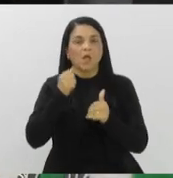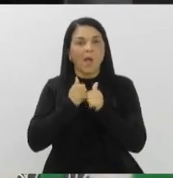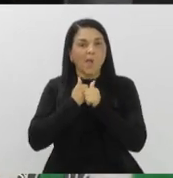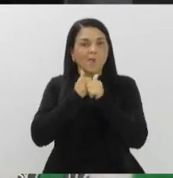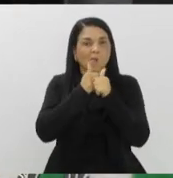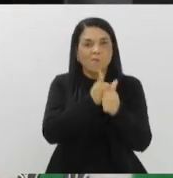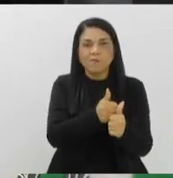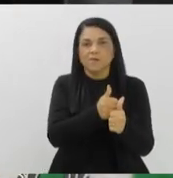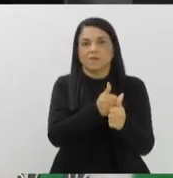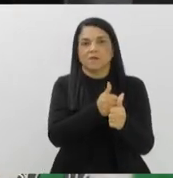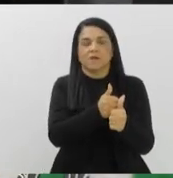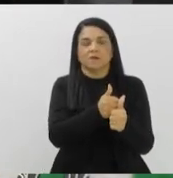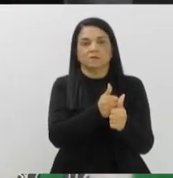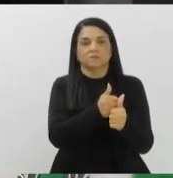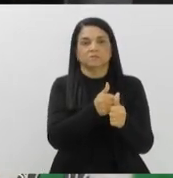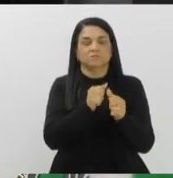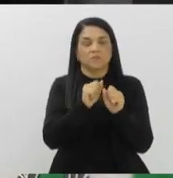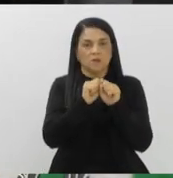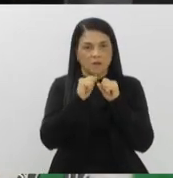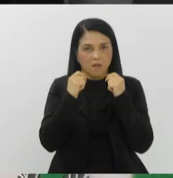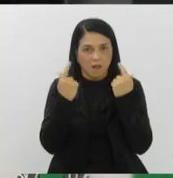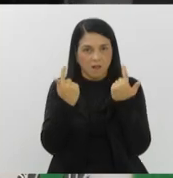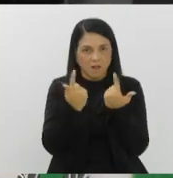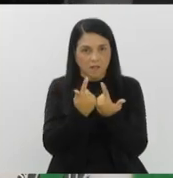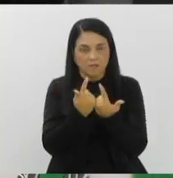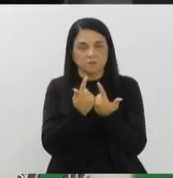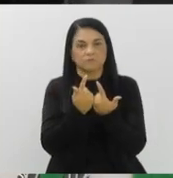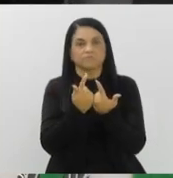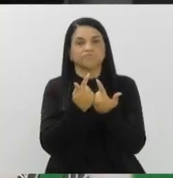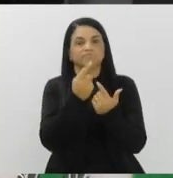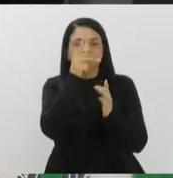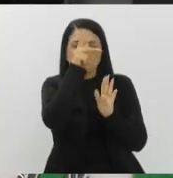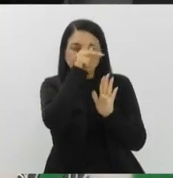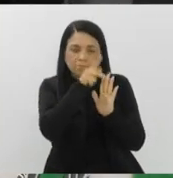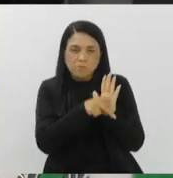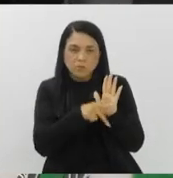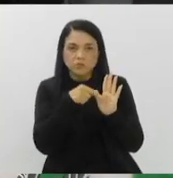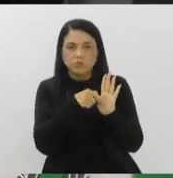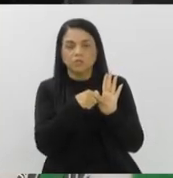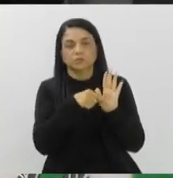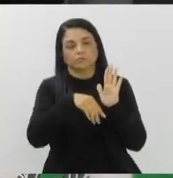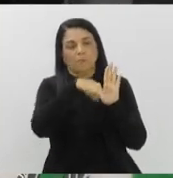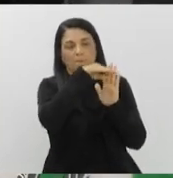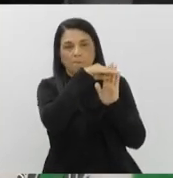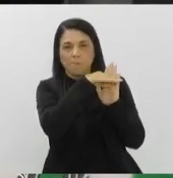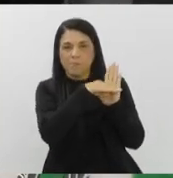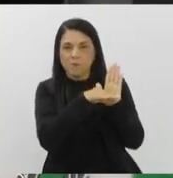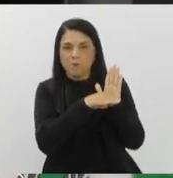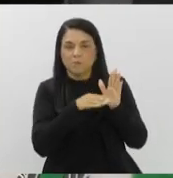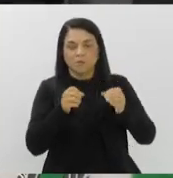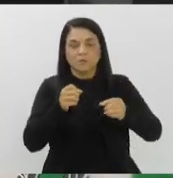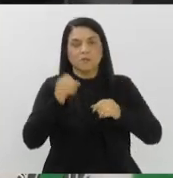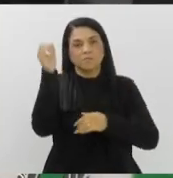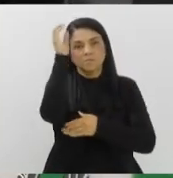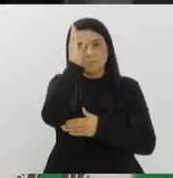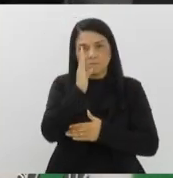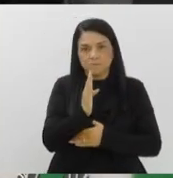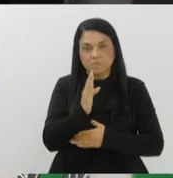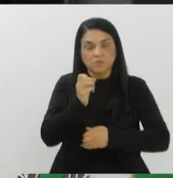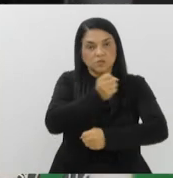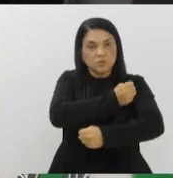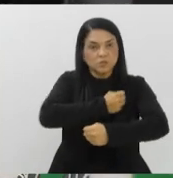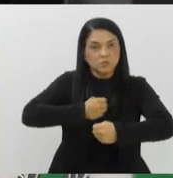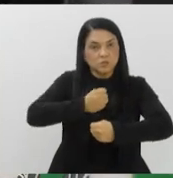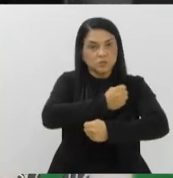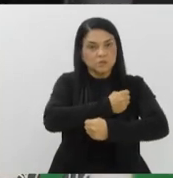aqui na Assembleia Legislativa, um projeto que espelha o Programa Nacional de Cozinhas Solidárias,